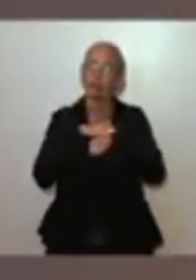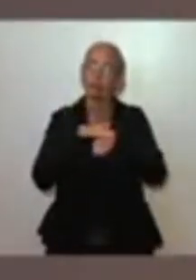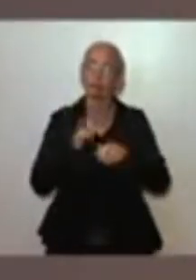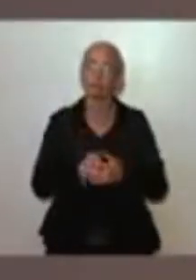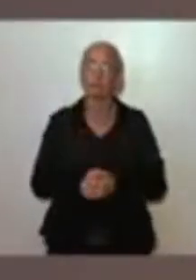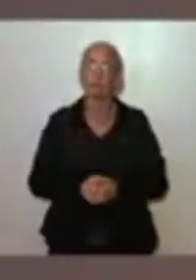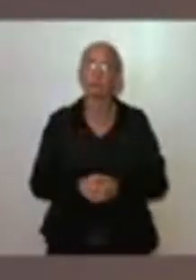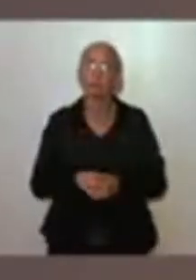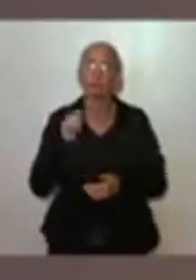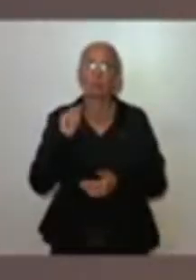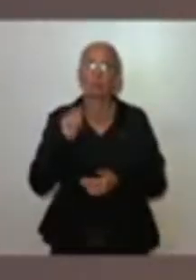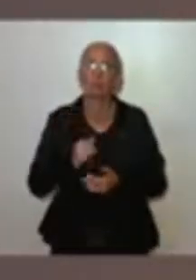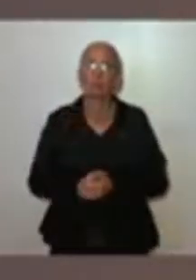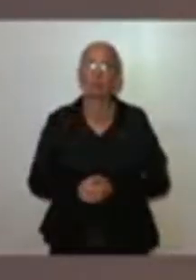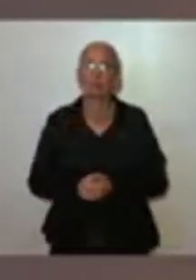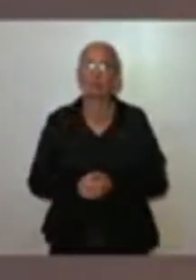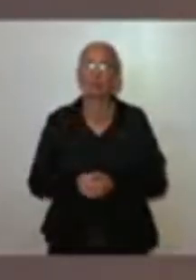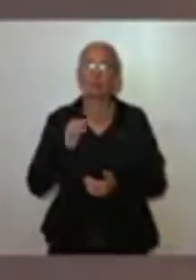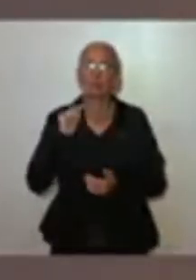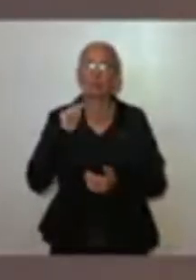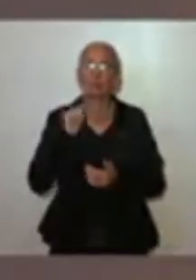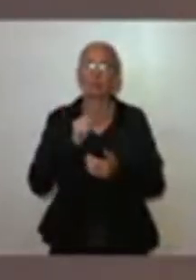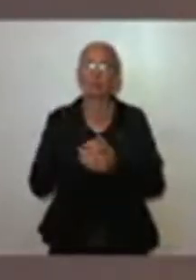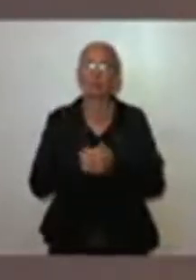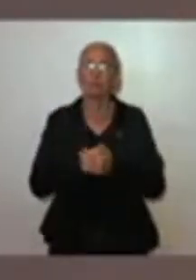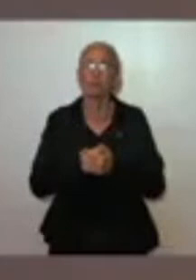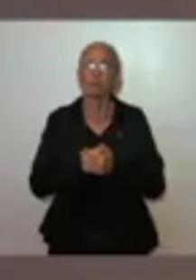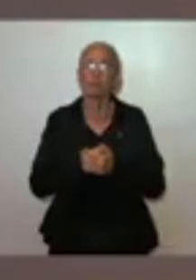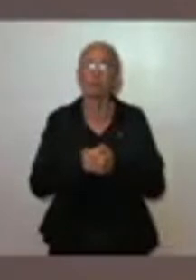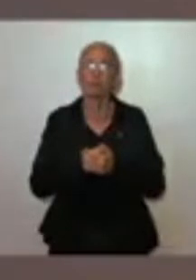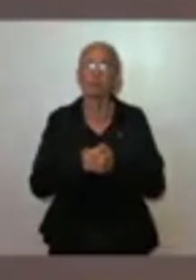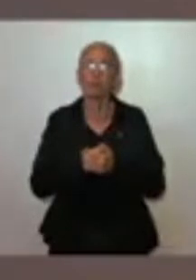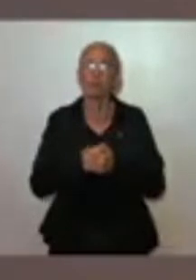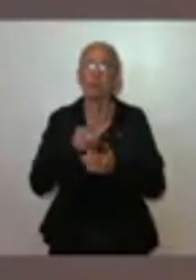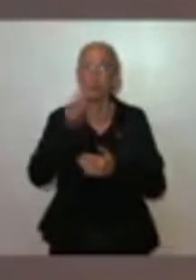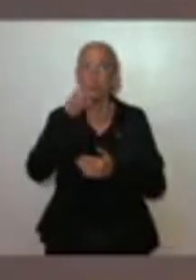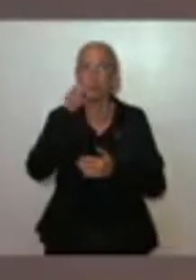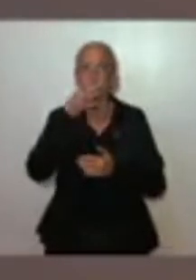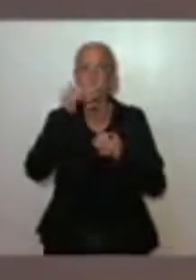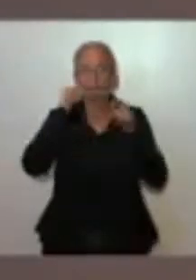da nossa conversa com uma nota positiva